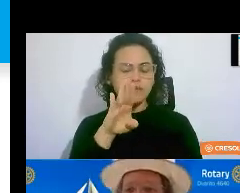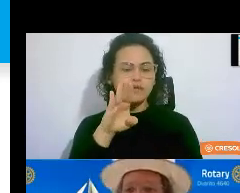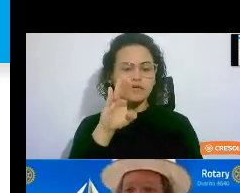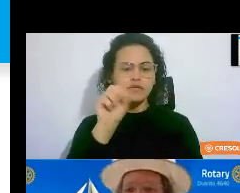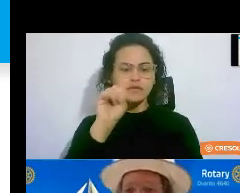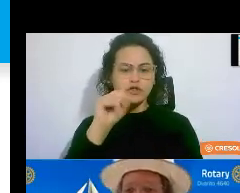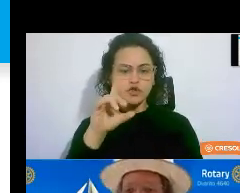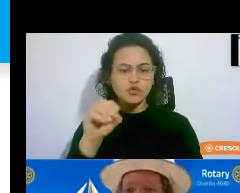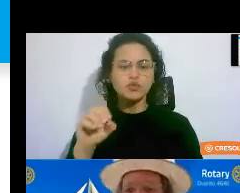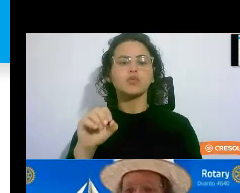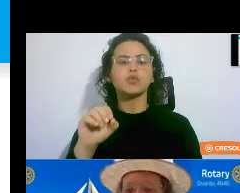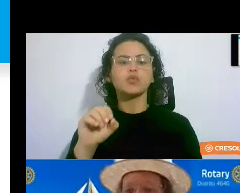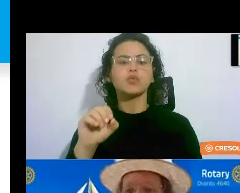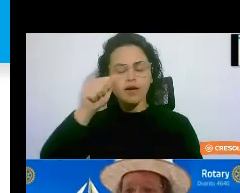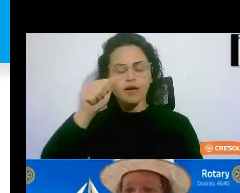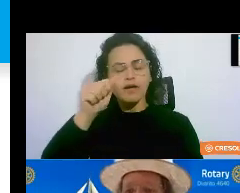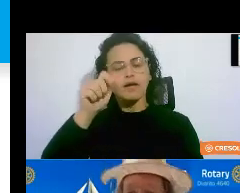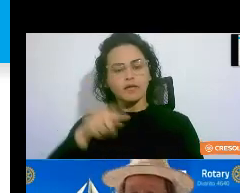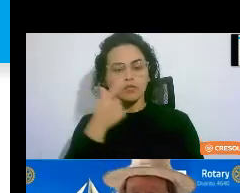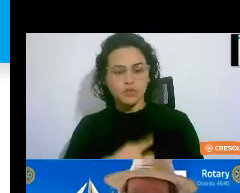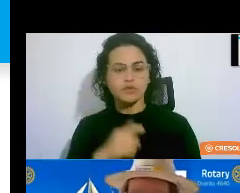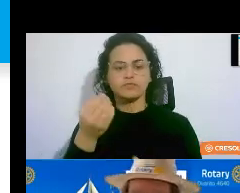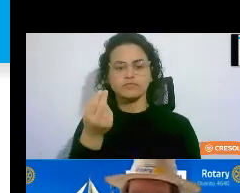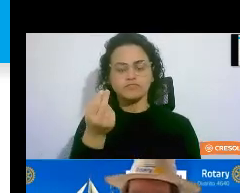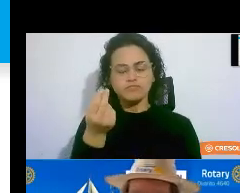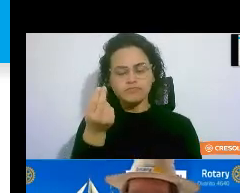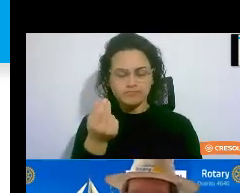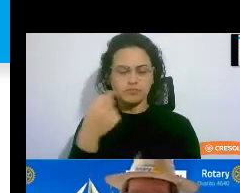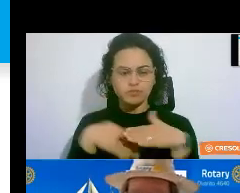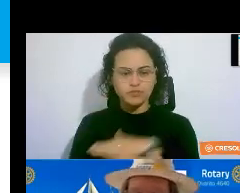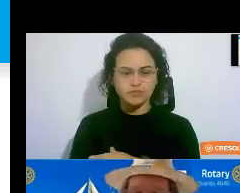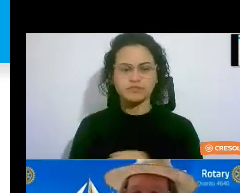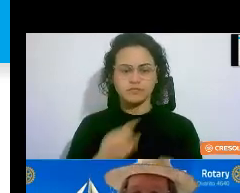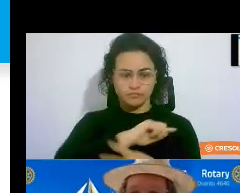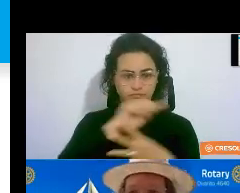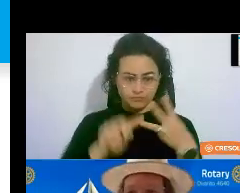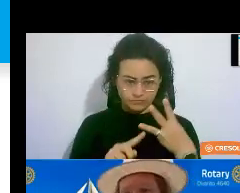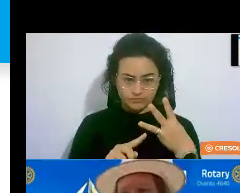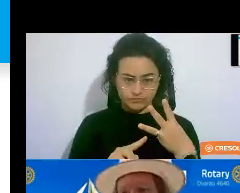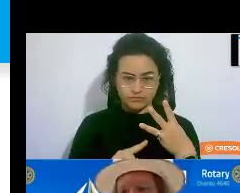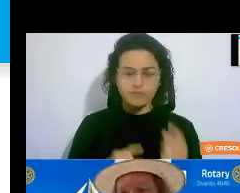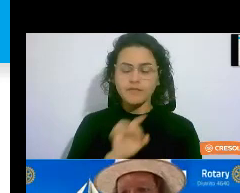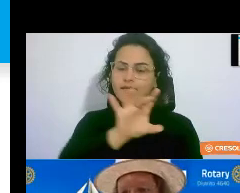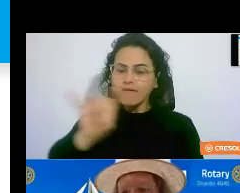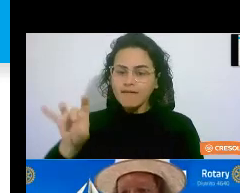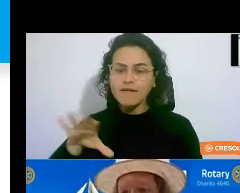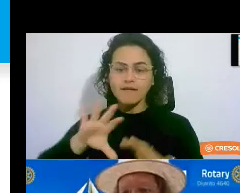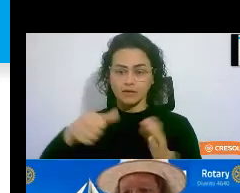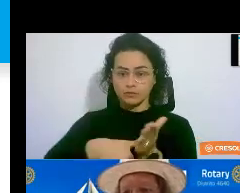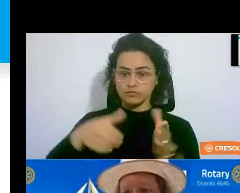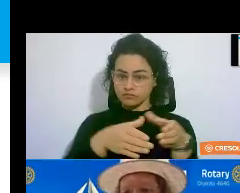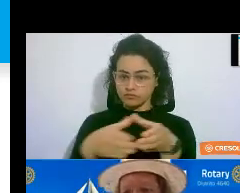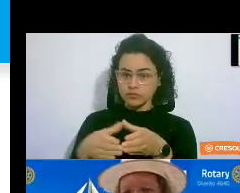contemplar mais alguém com o Paul Harris. Se nós pensarmos que cada clube poderia ter, no mínimo,